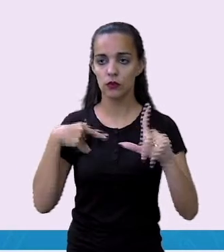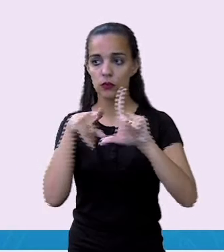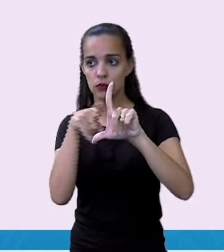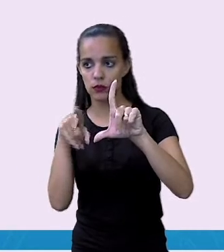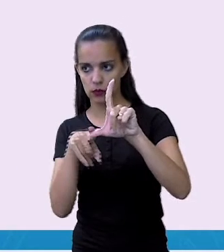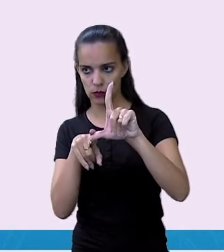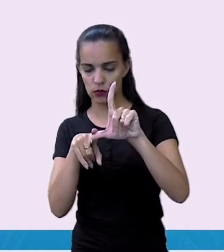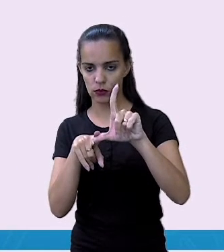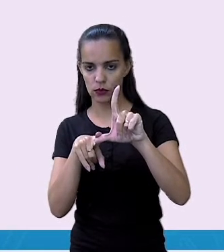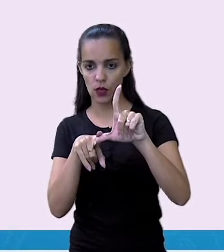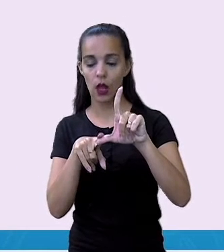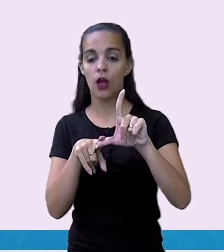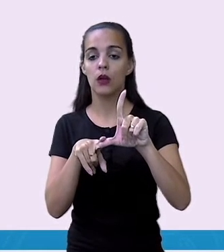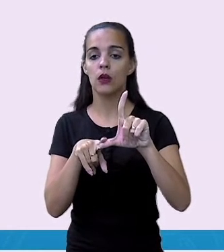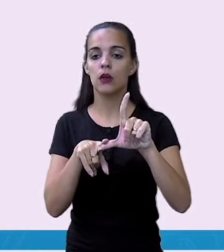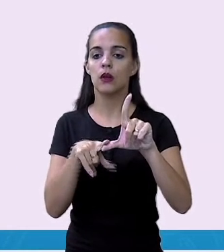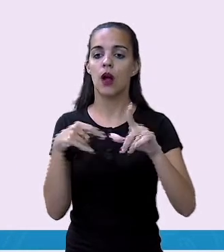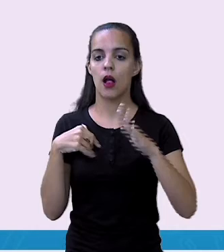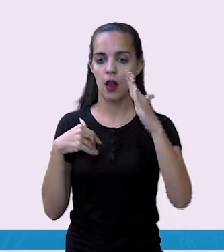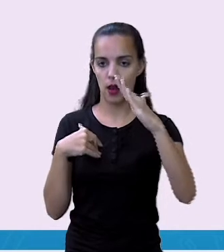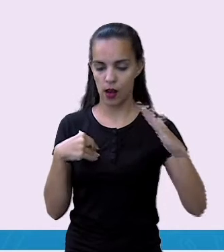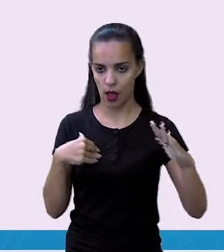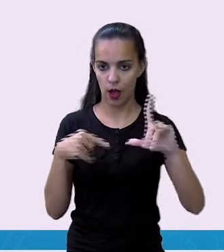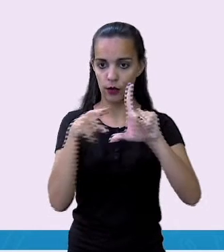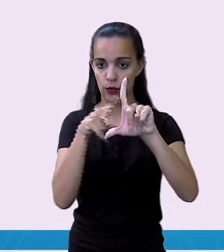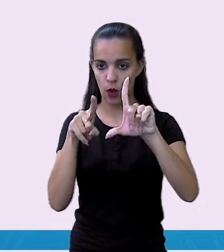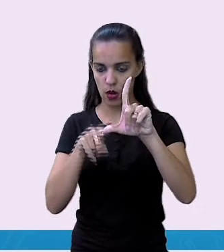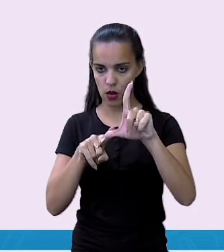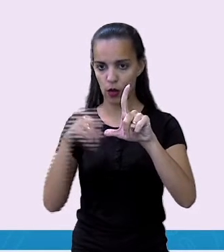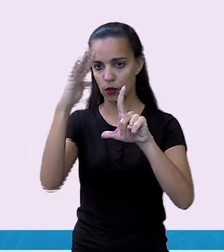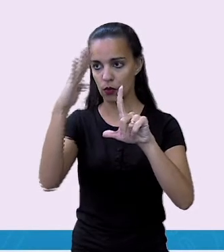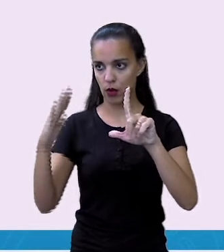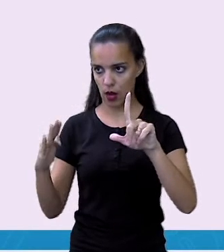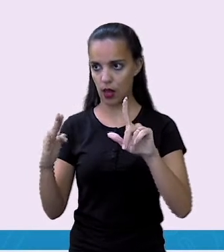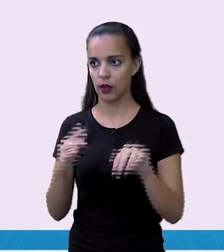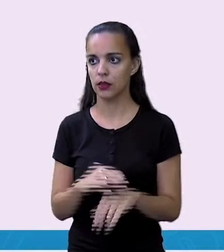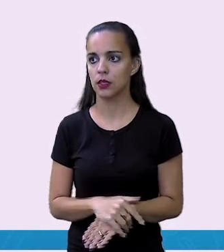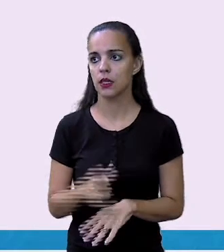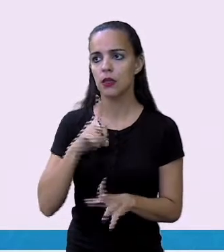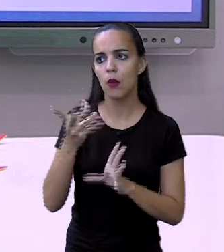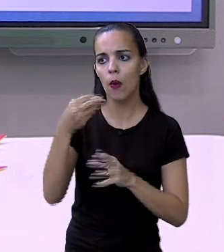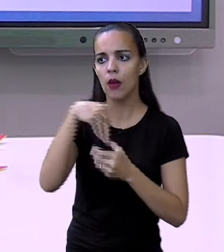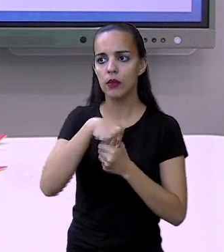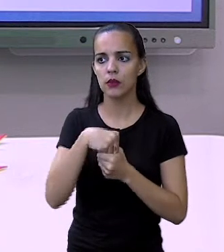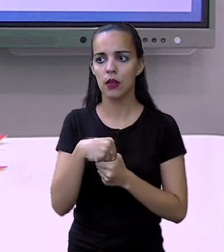ângulo, lado. Observe que eu trabalhei com dois lados proporcionais